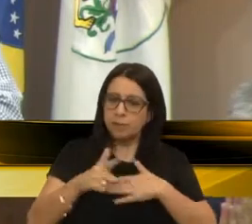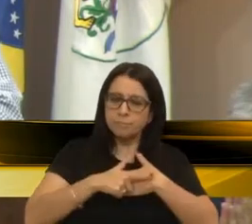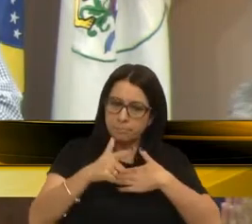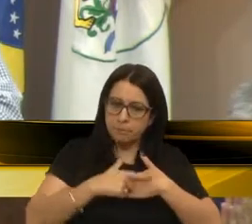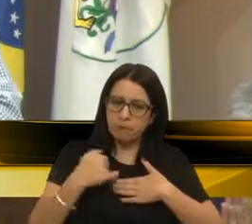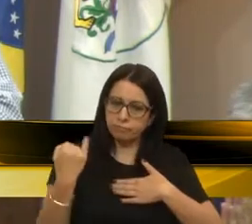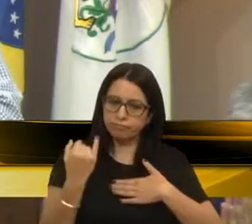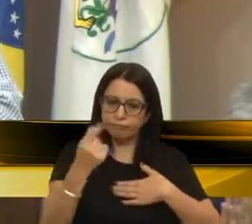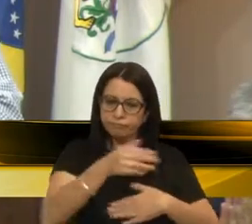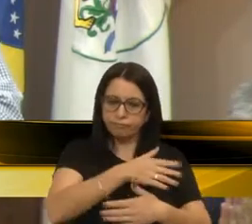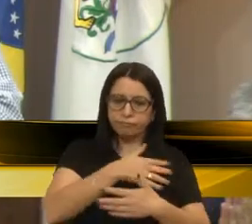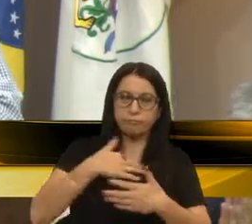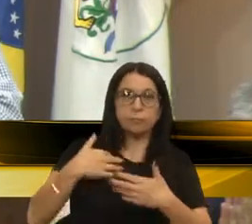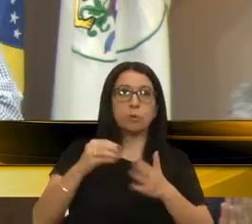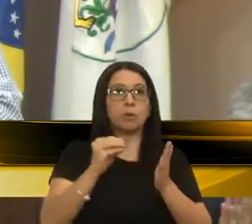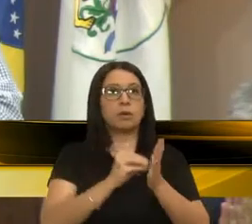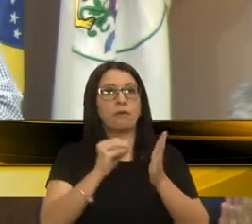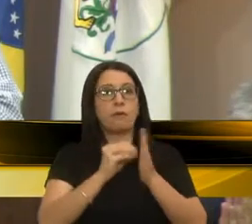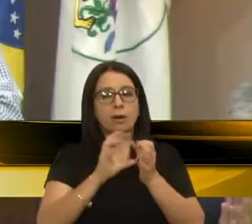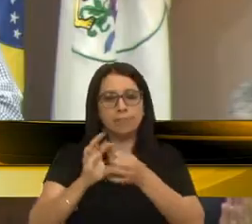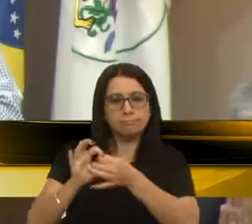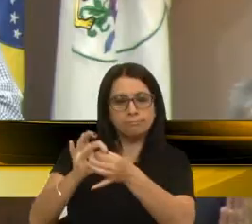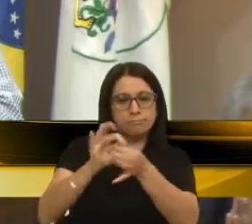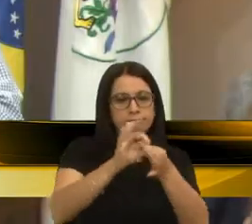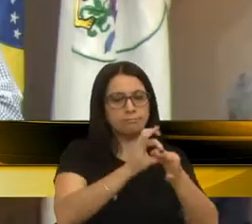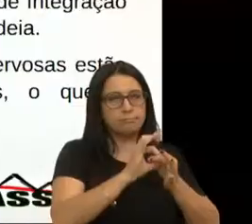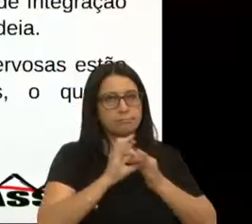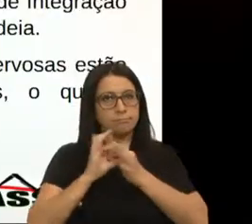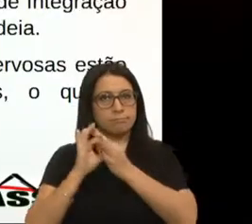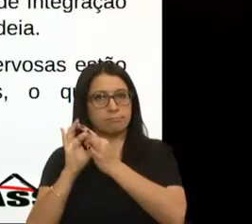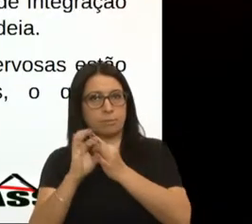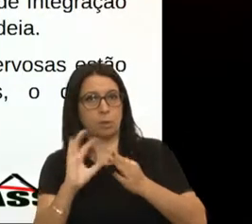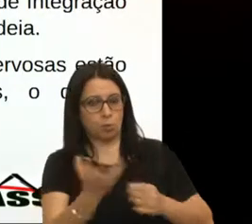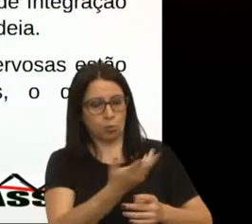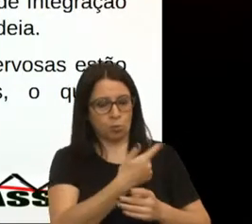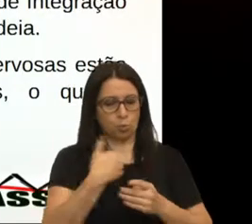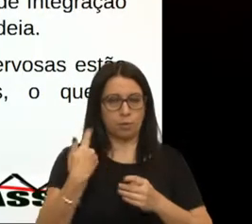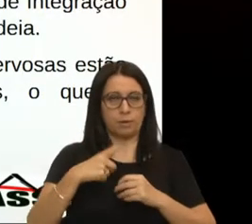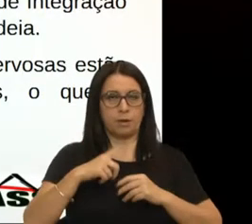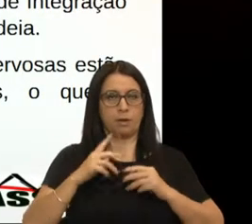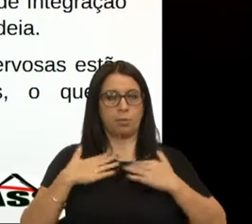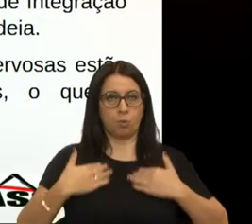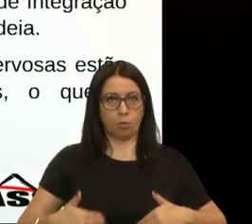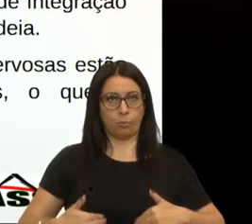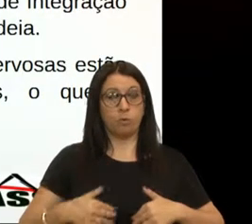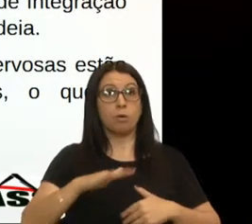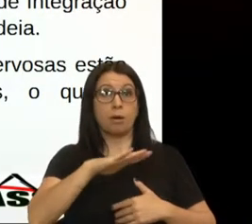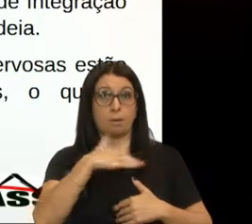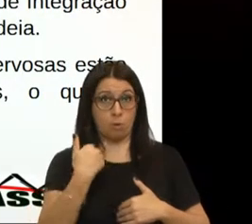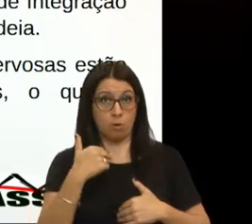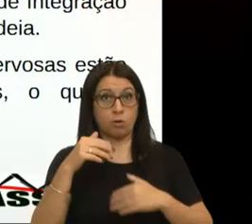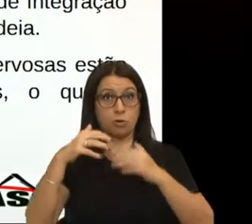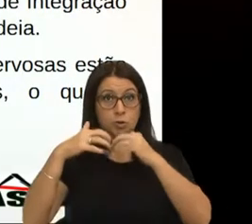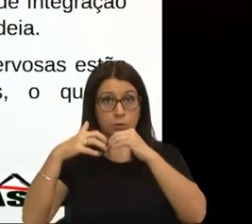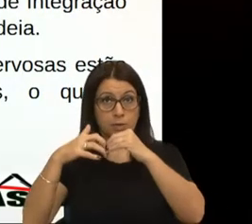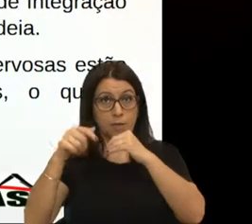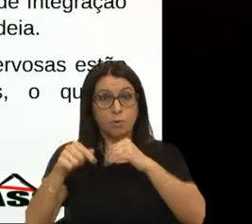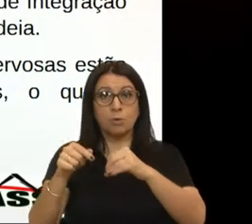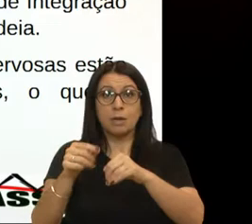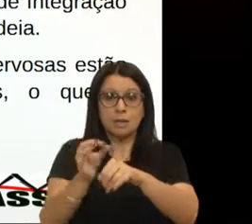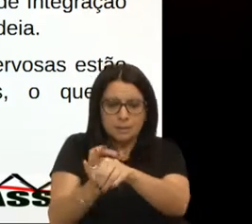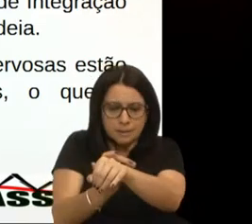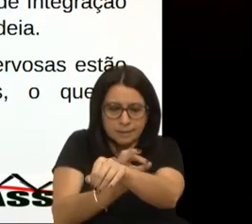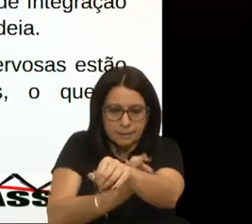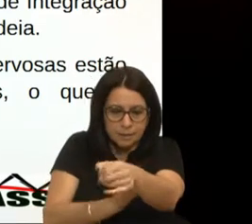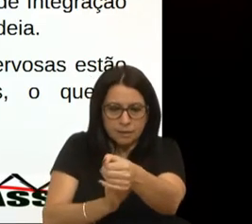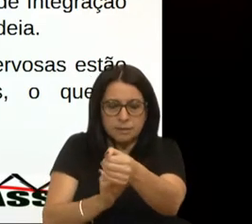vitais. O que ocorre é a falta de integração entre o indivíduo e tudo que o rodeia. Na morte cerebral, as células nervosas